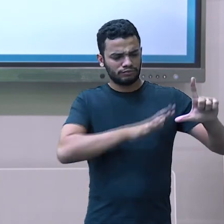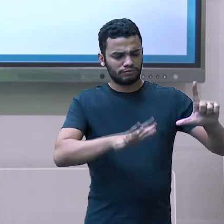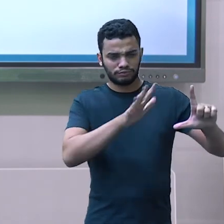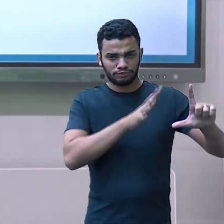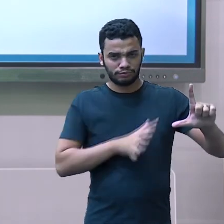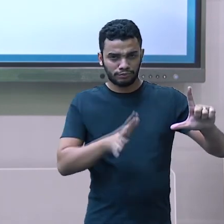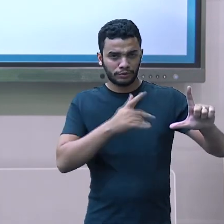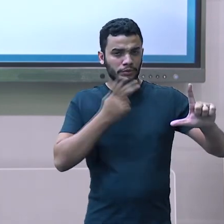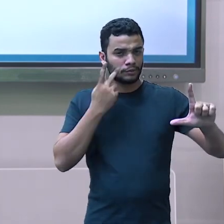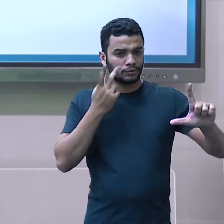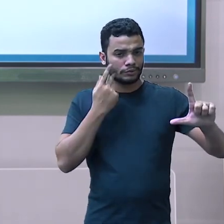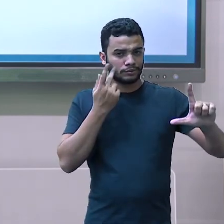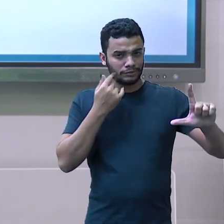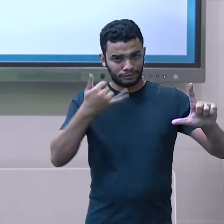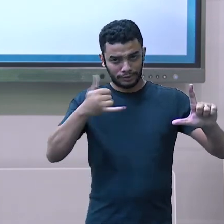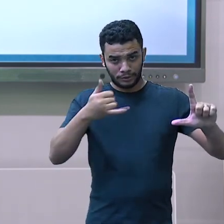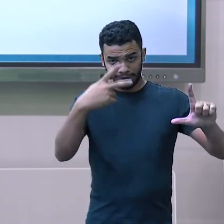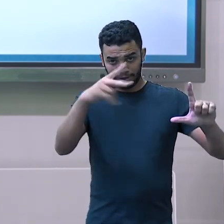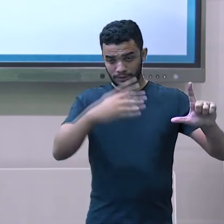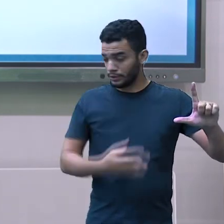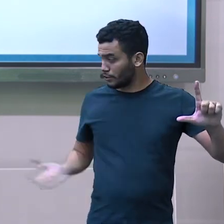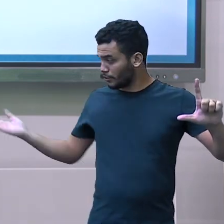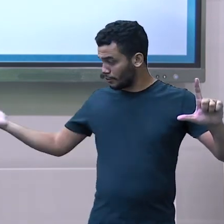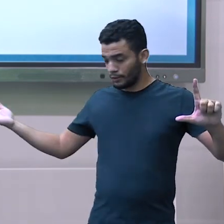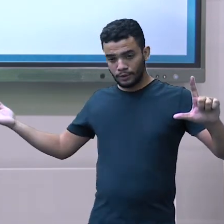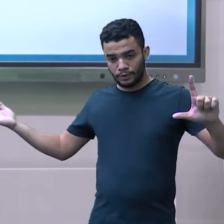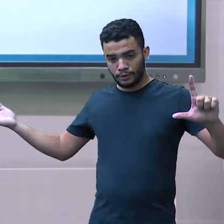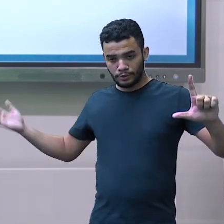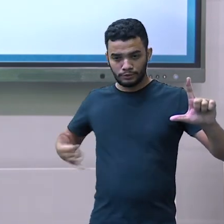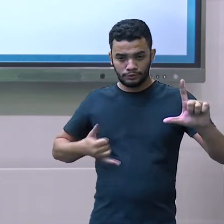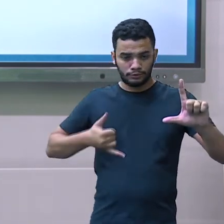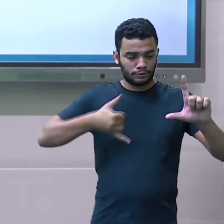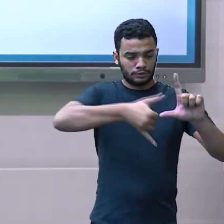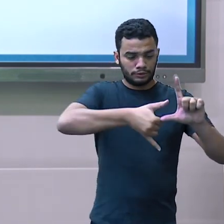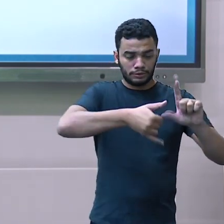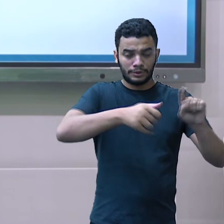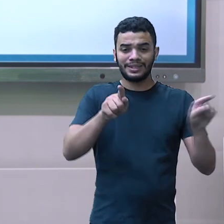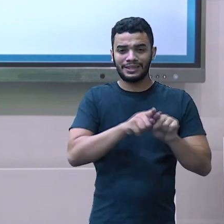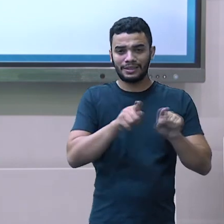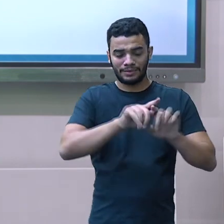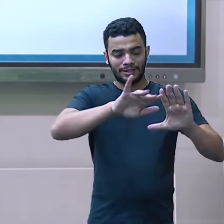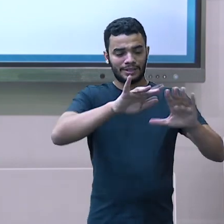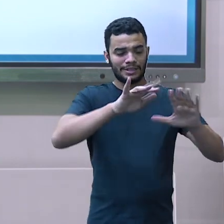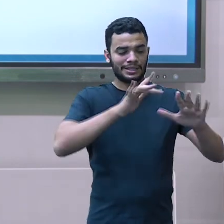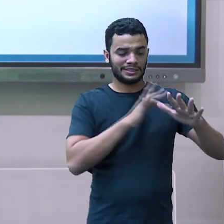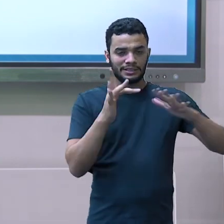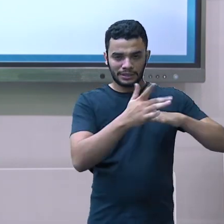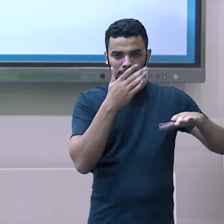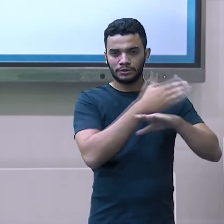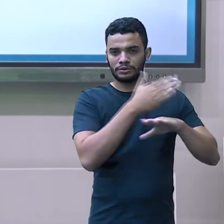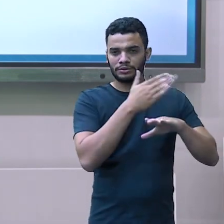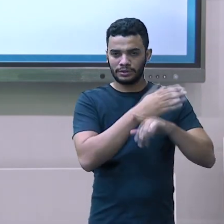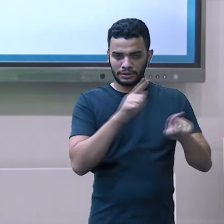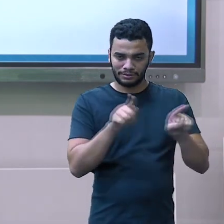a câmera do seu celular na imagem que aparece no canto da tela. Acesse nossas redes sociais